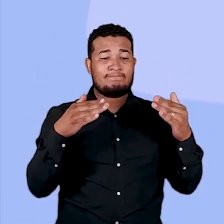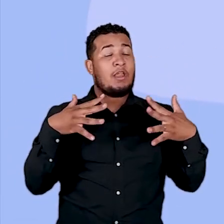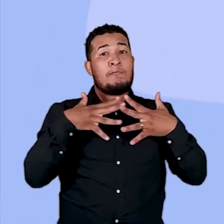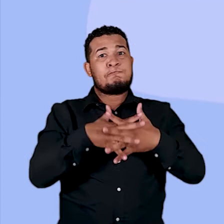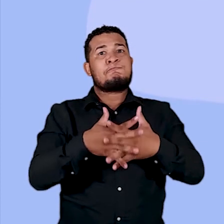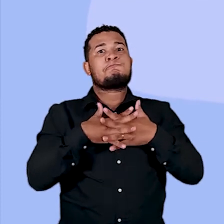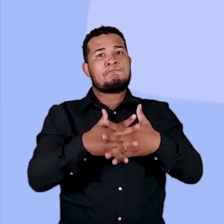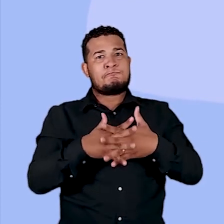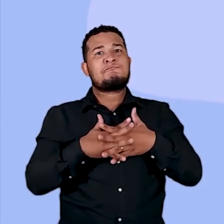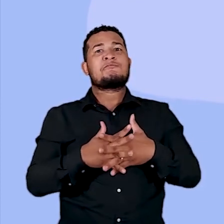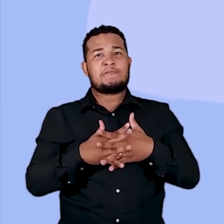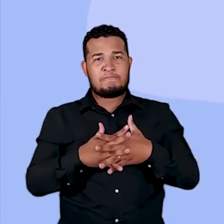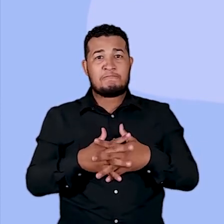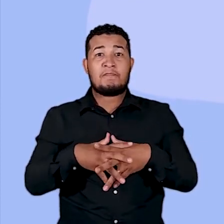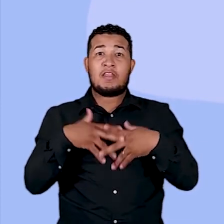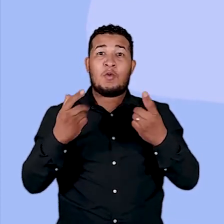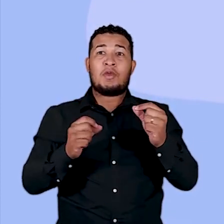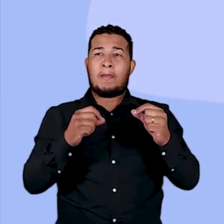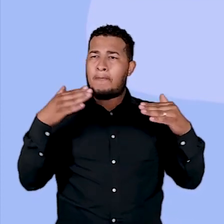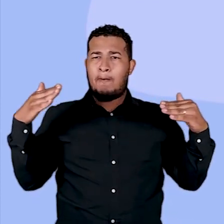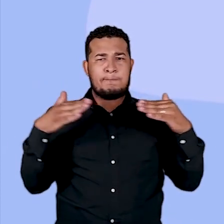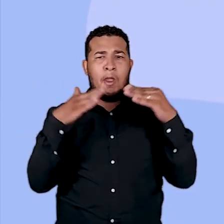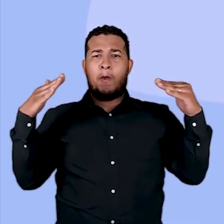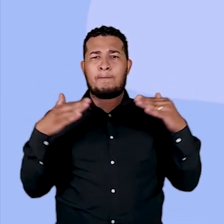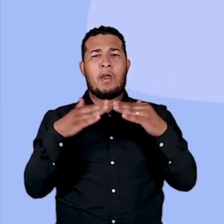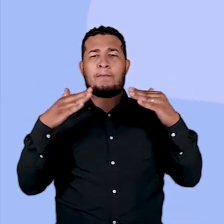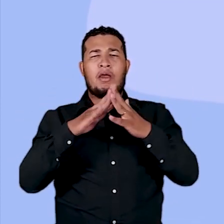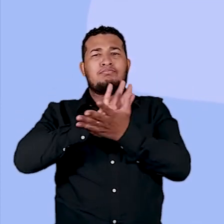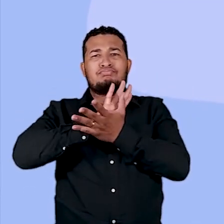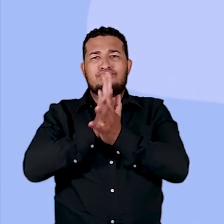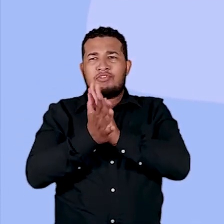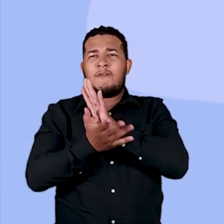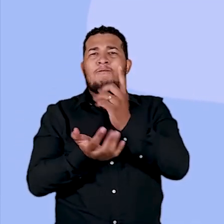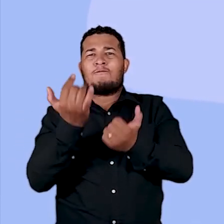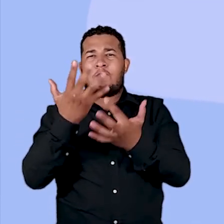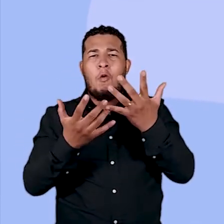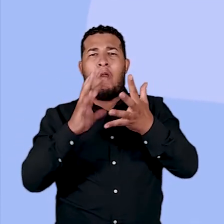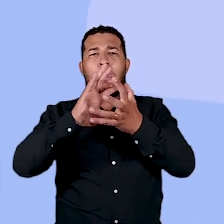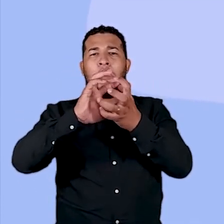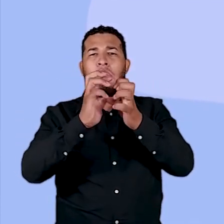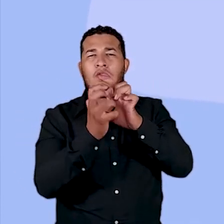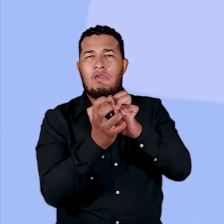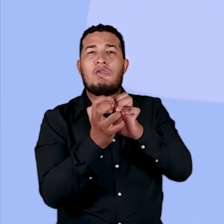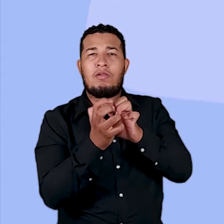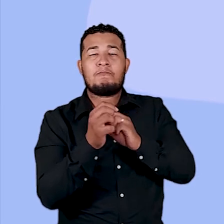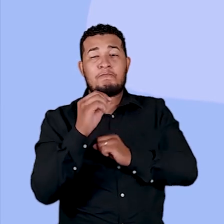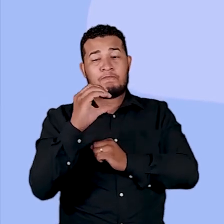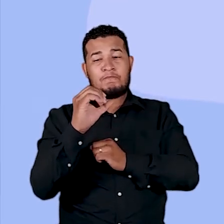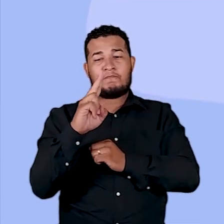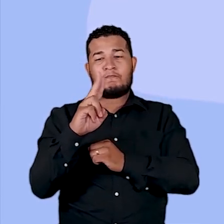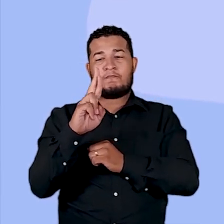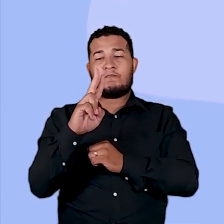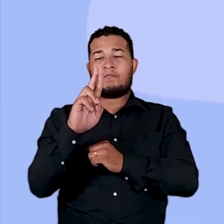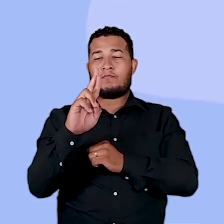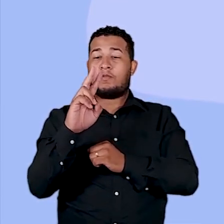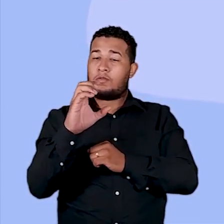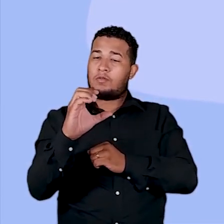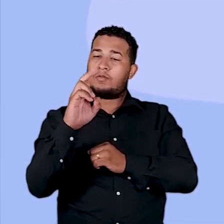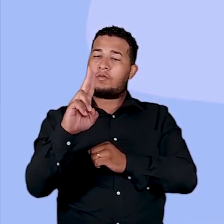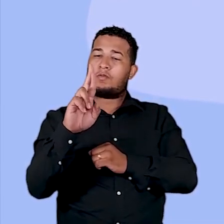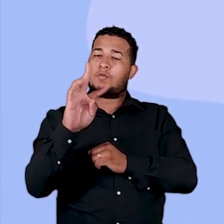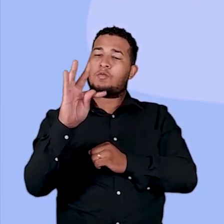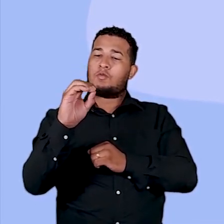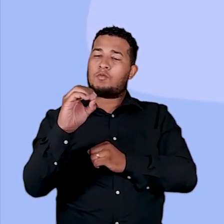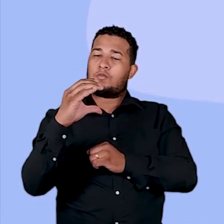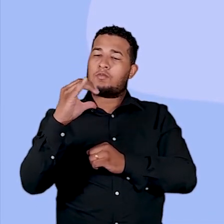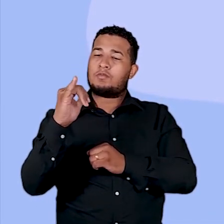uma confusão que só, beleza? Então meu carro ficou completamente destruído, pegou fogo, amassou. A ideia de um curto-circuito é como